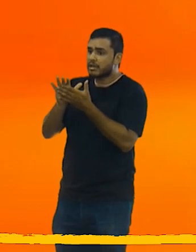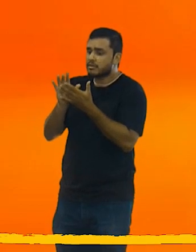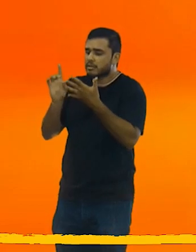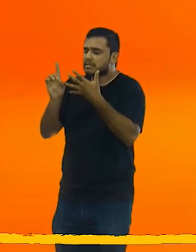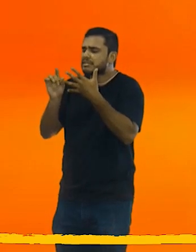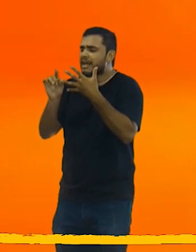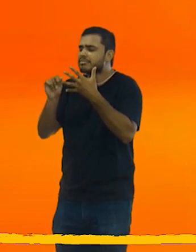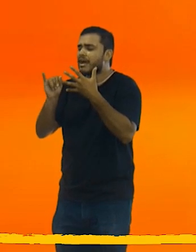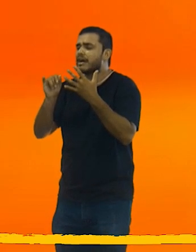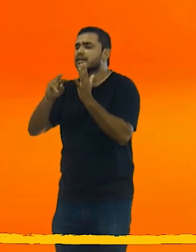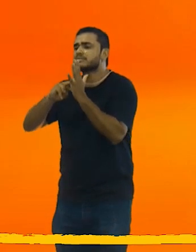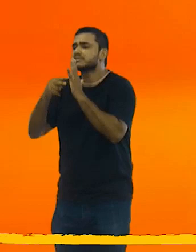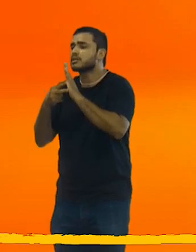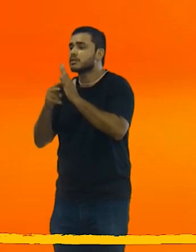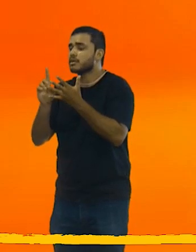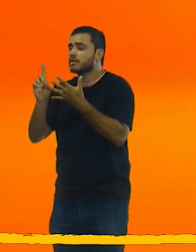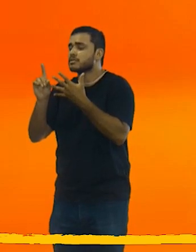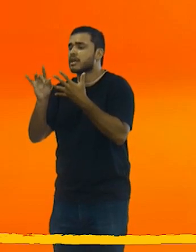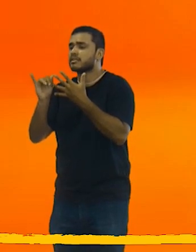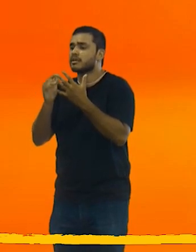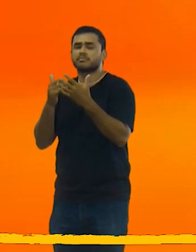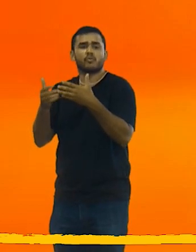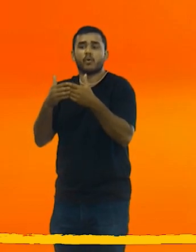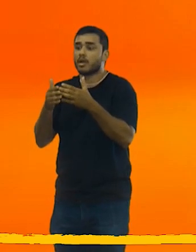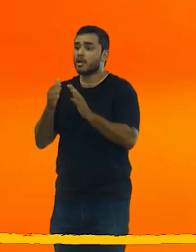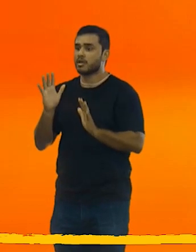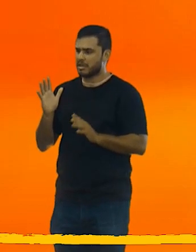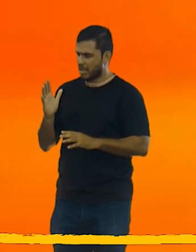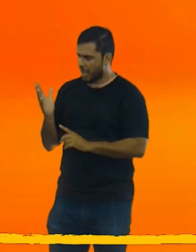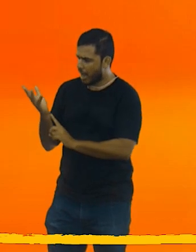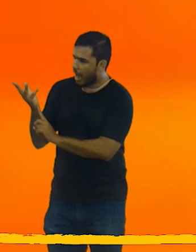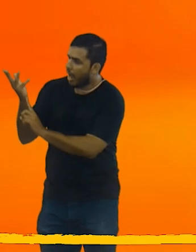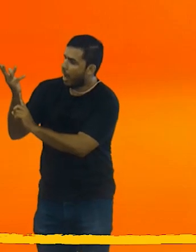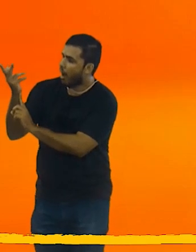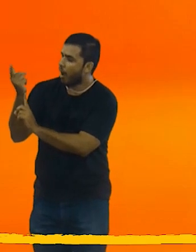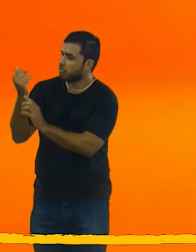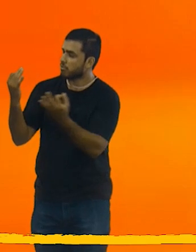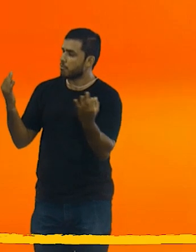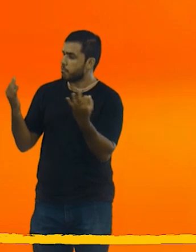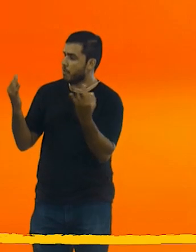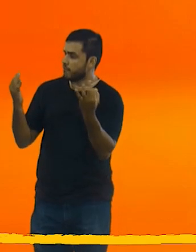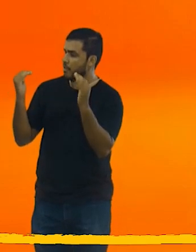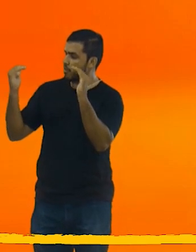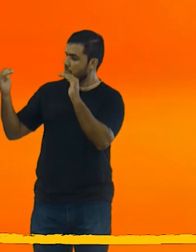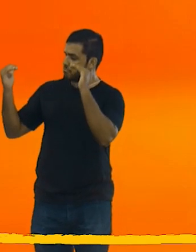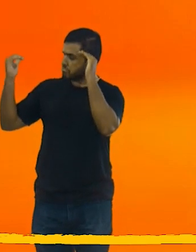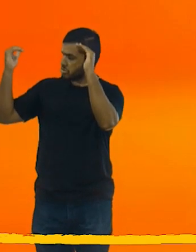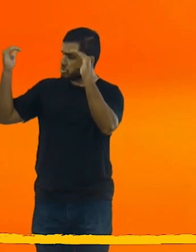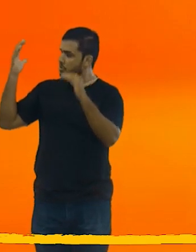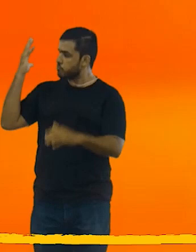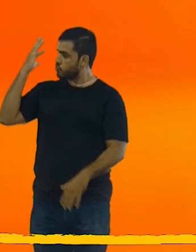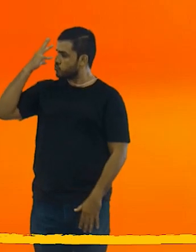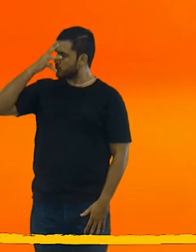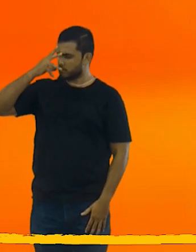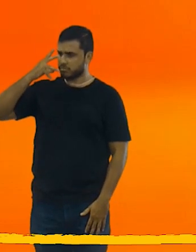nada. Dada é a anti-arte. Dada é a crítica, o que é a arte, o que é o